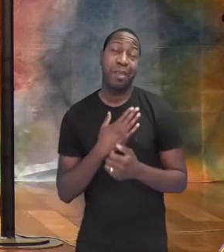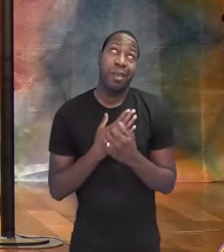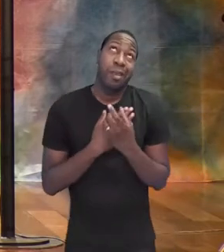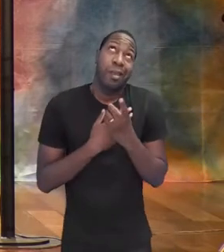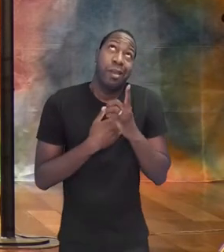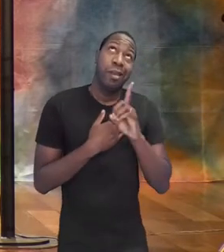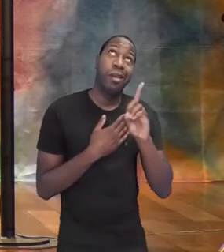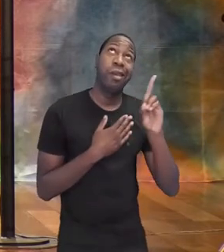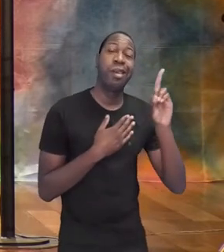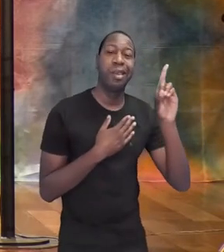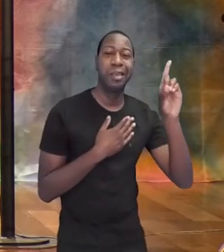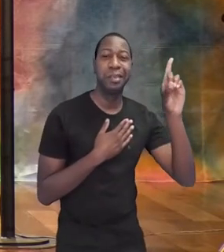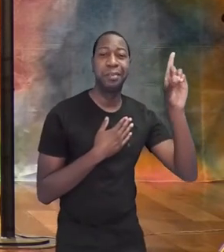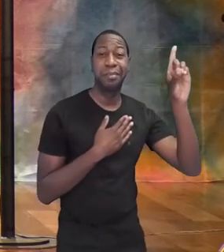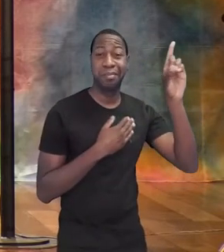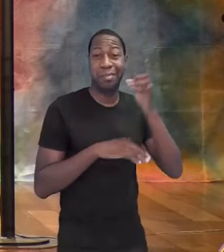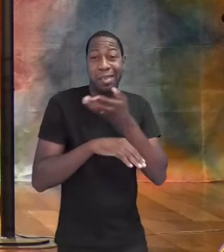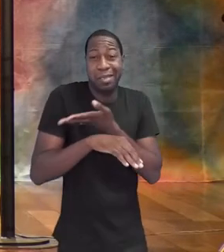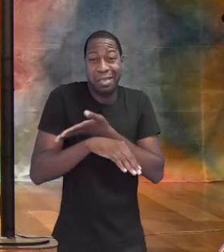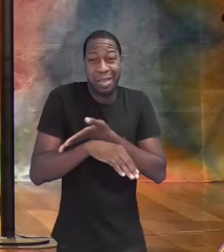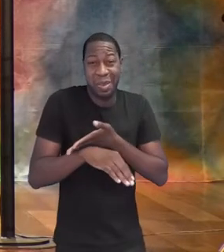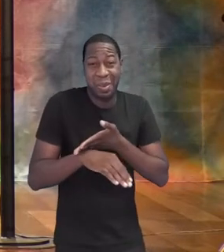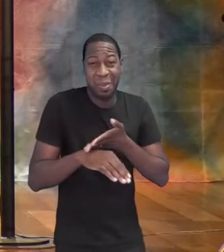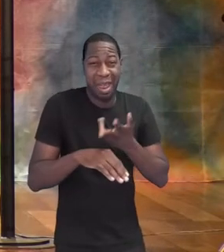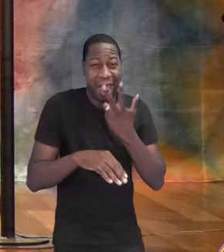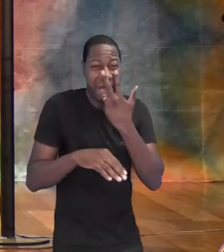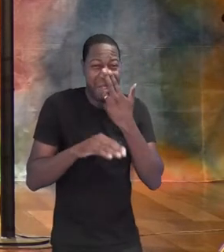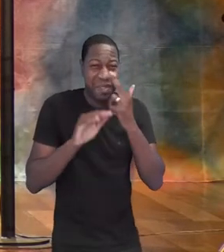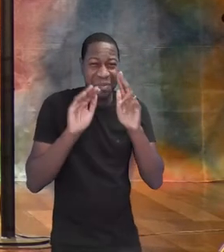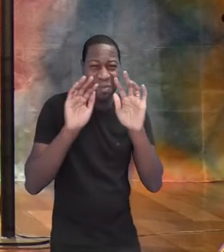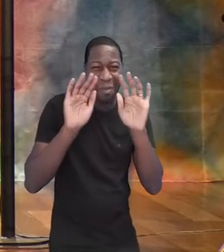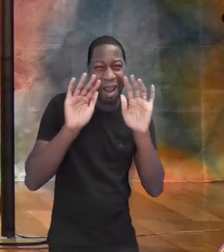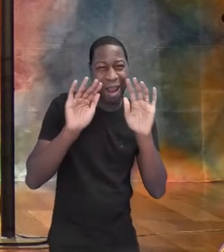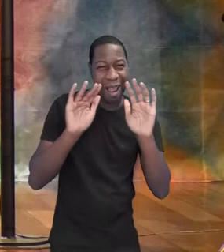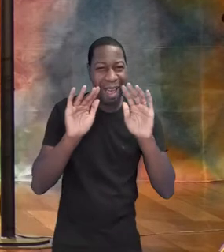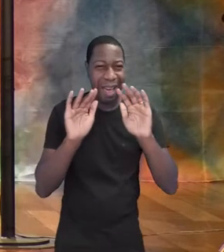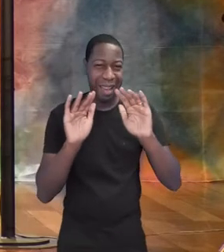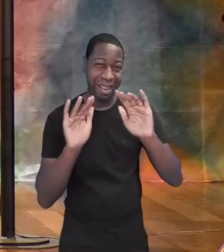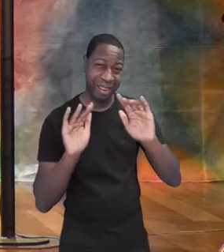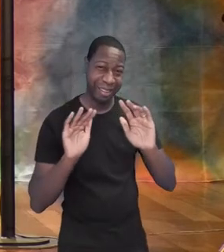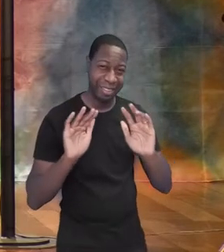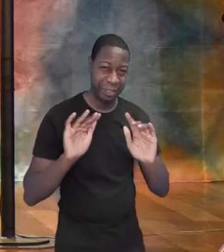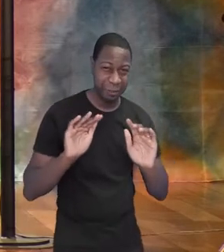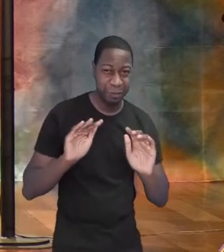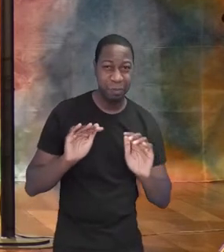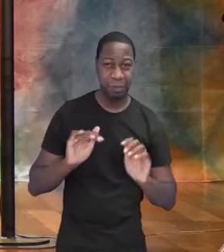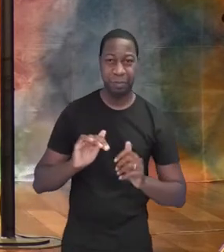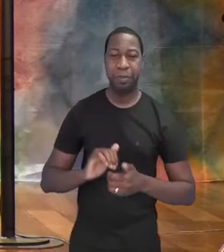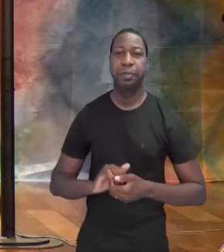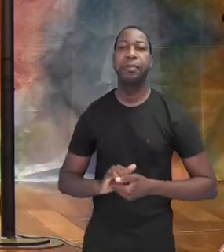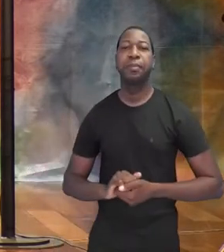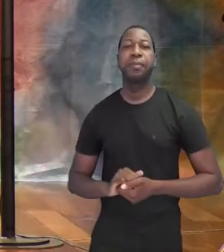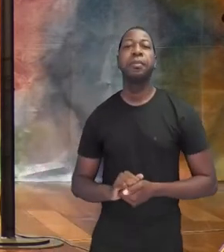Meu Deus, como ela era branca, como era parecida com a neve.